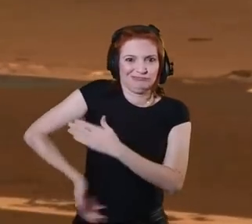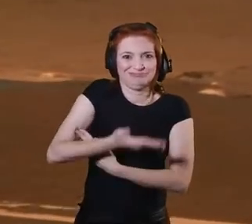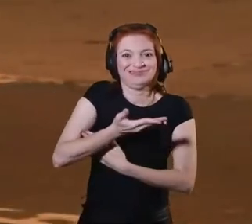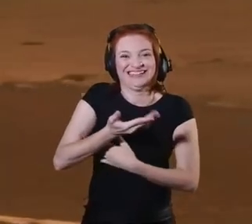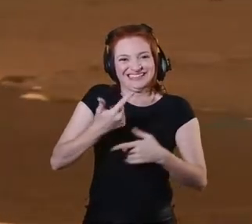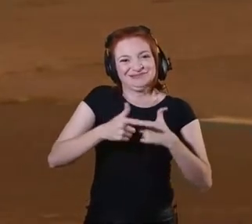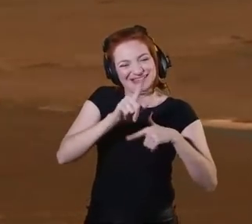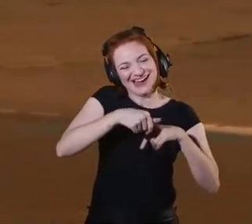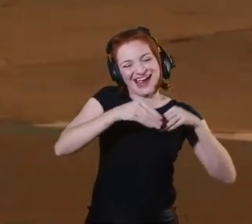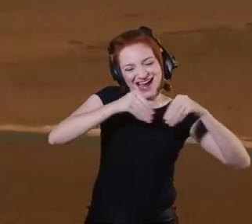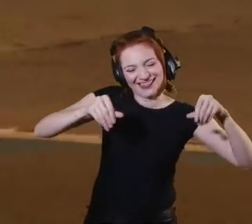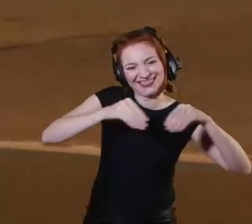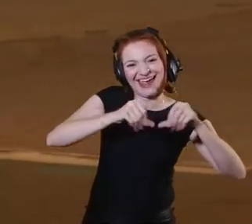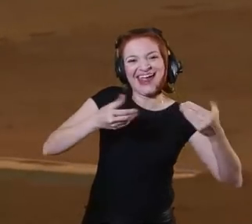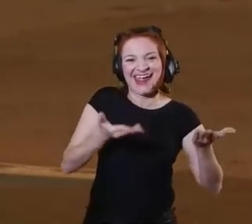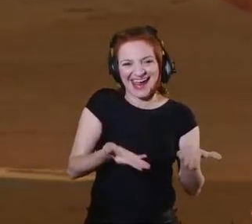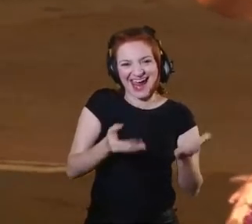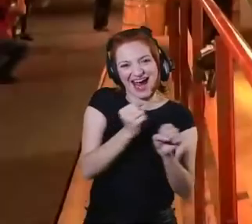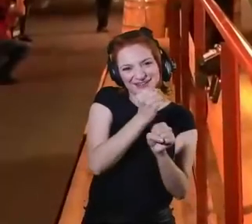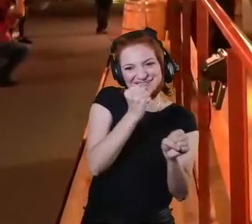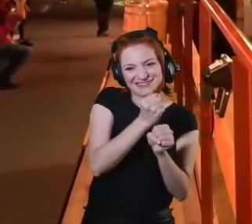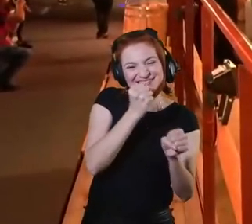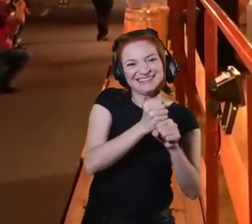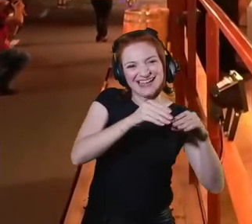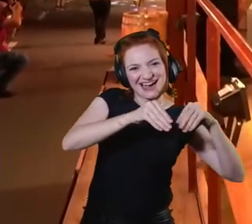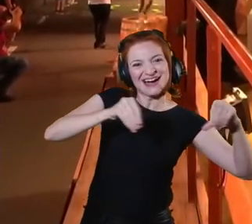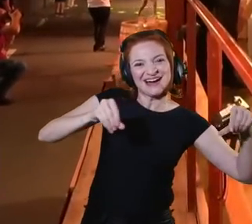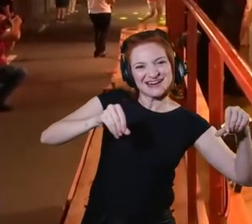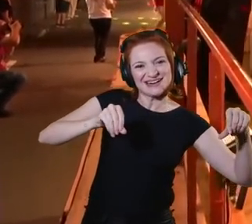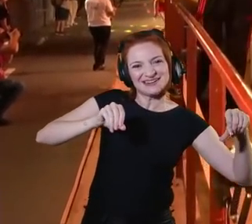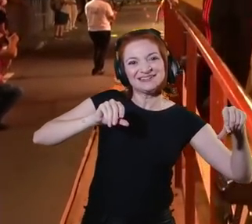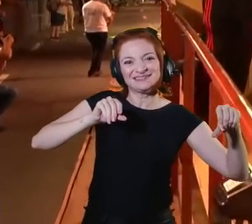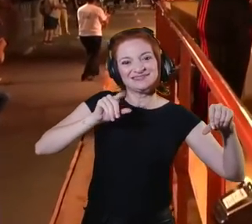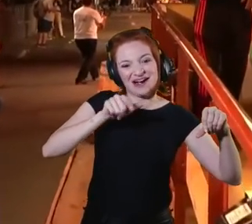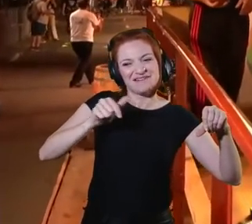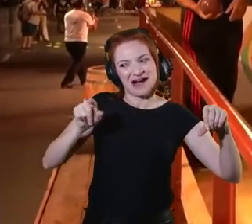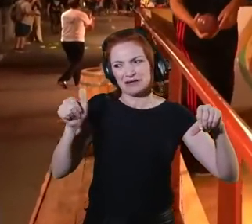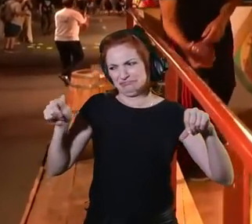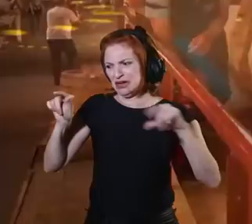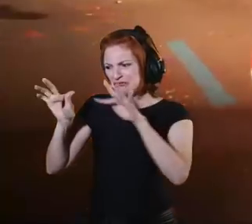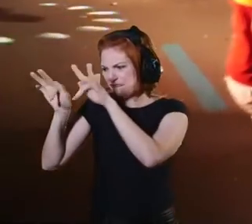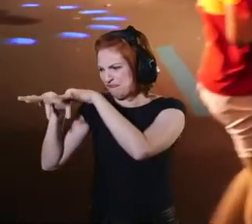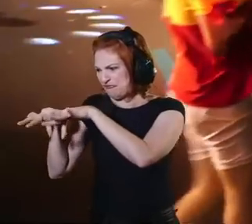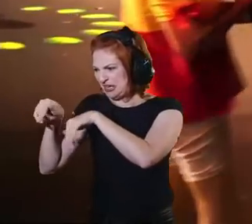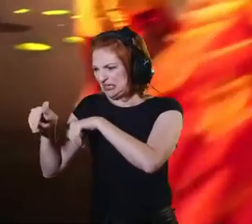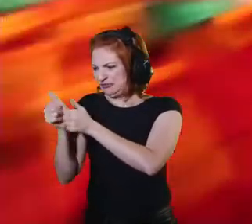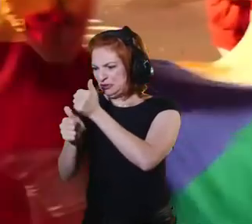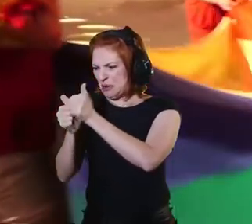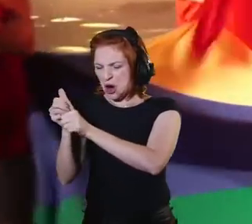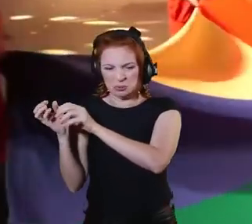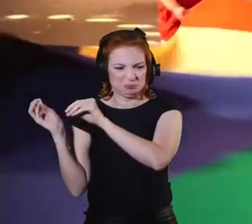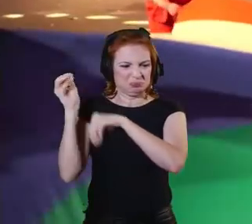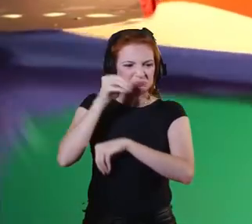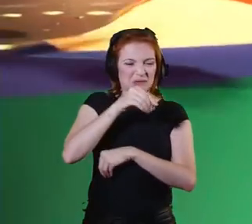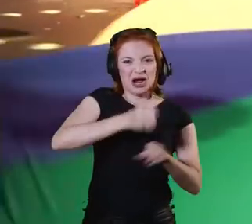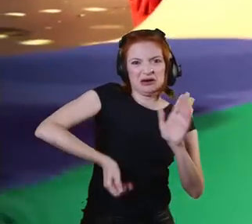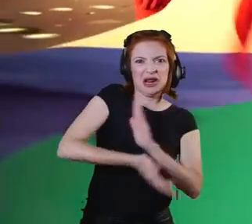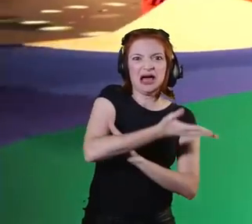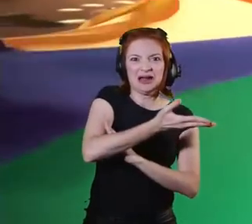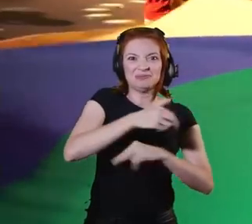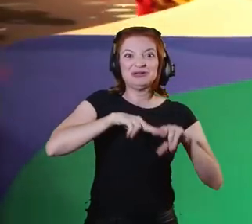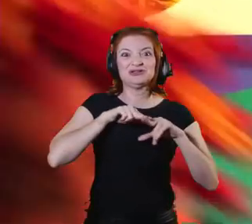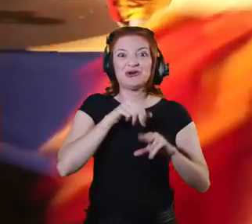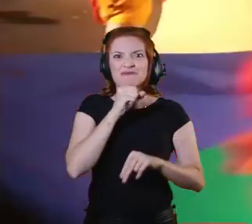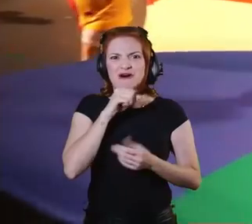com areia, faz um piso de areia, e aí vai pro jogo da bocha. Mas os nonos, eles não viam hora